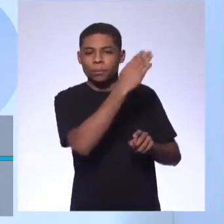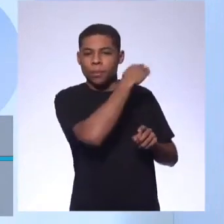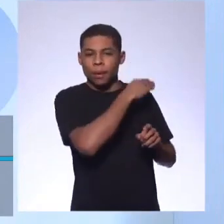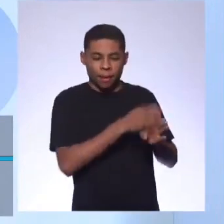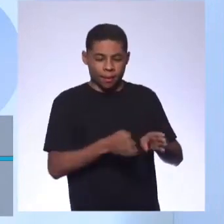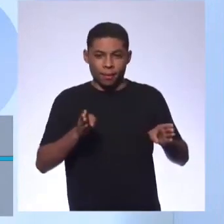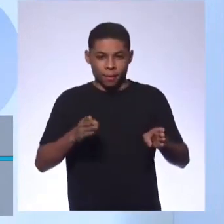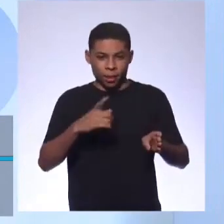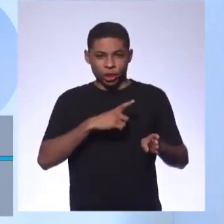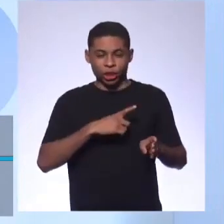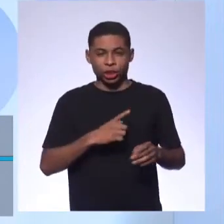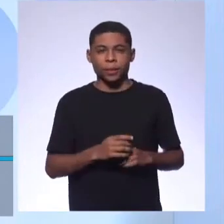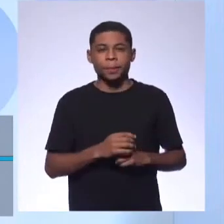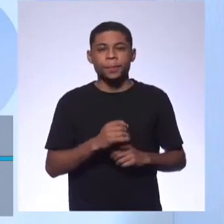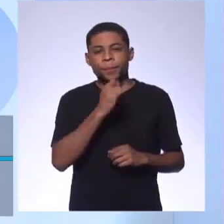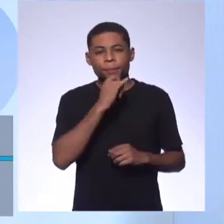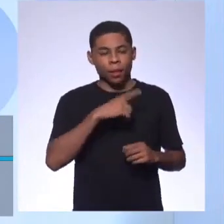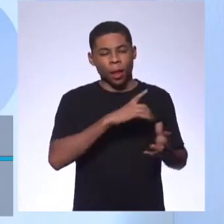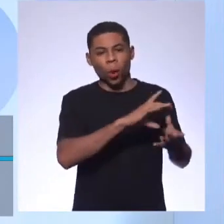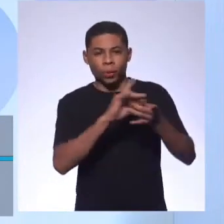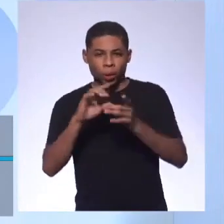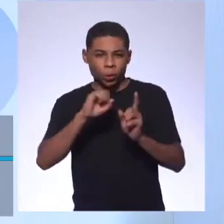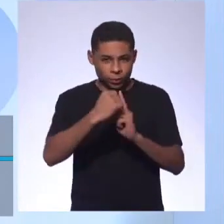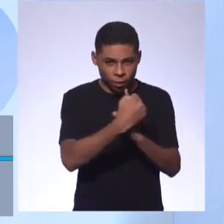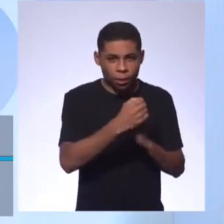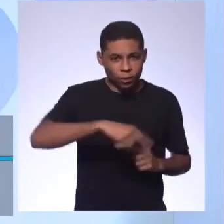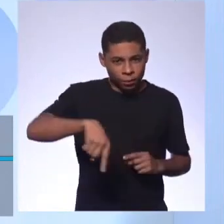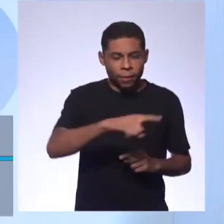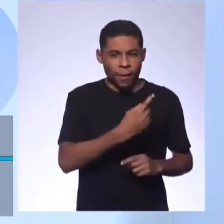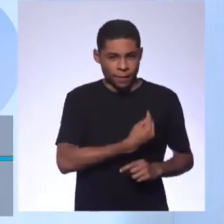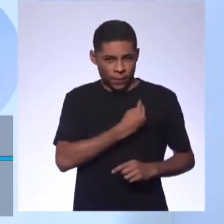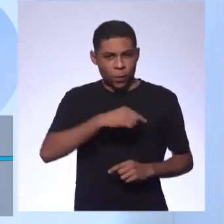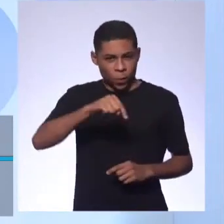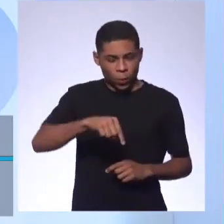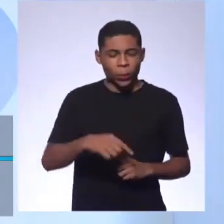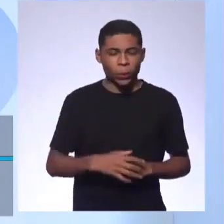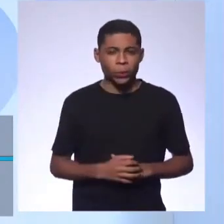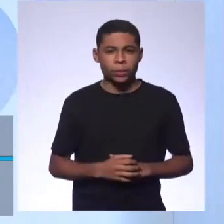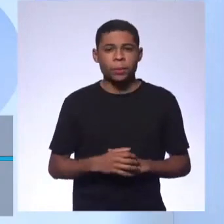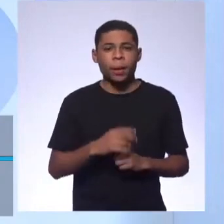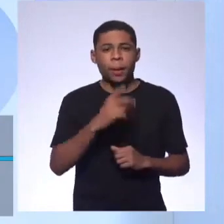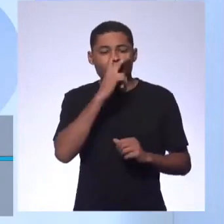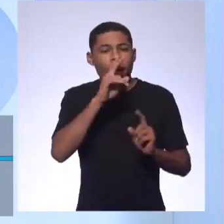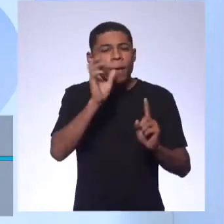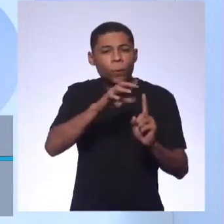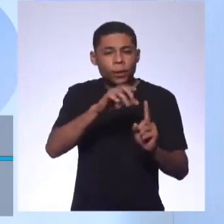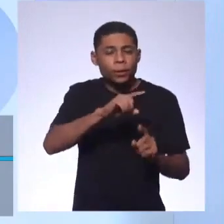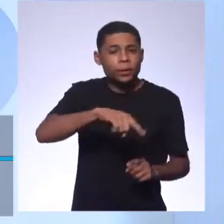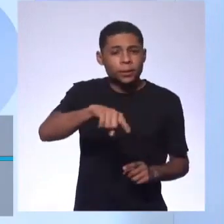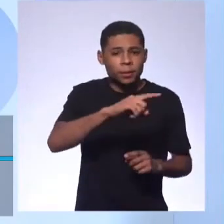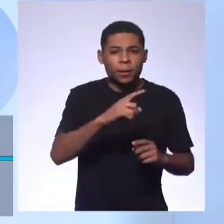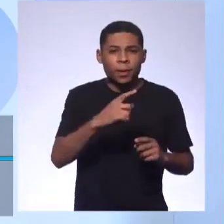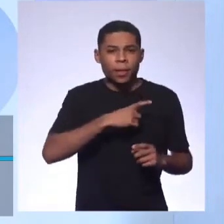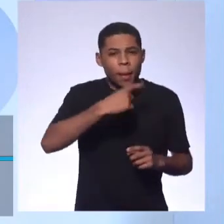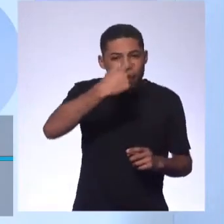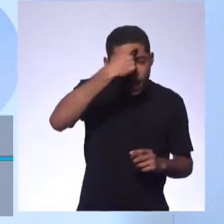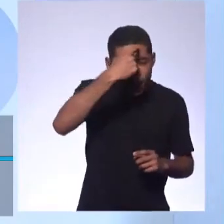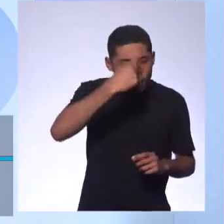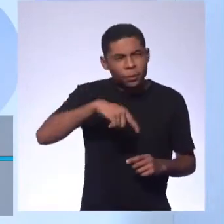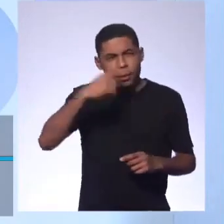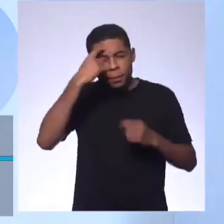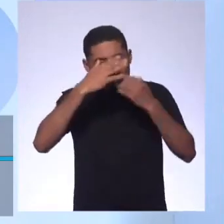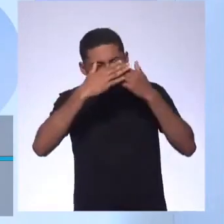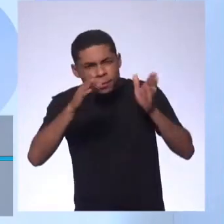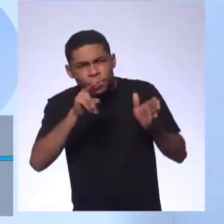no sentido de que os contextos sociais que nós vivemos enquanto indivíduo influenciam as lentes pelas quais nós